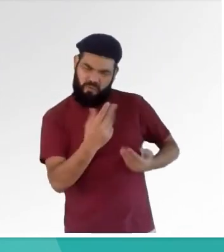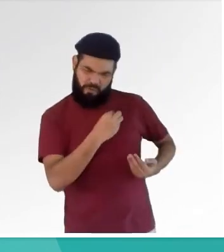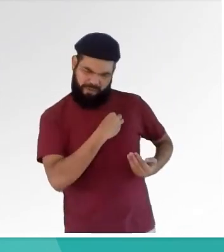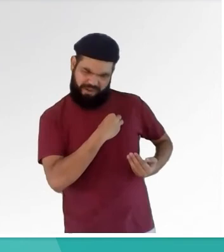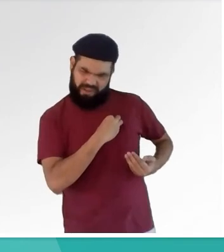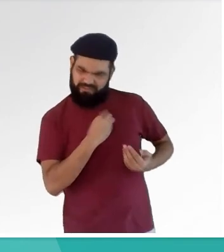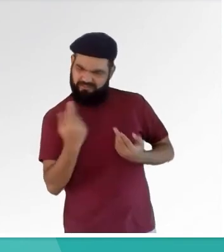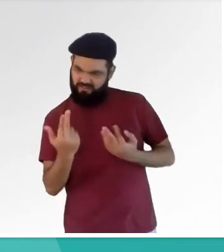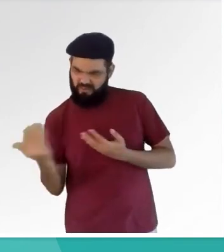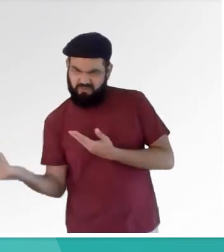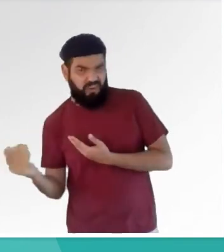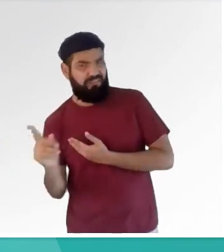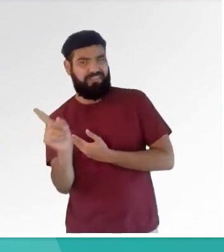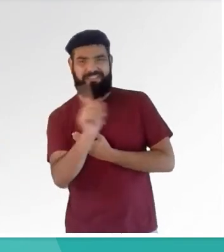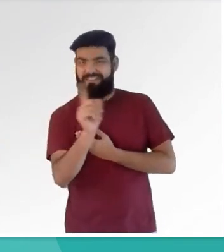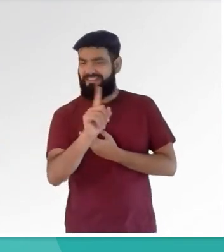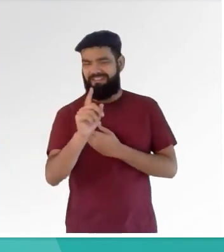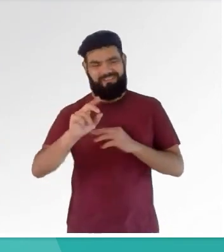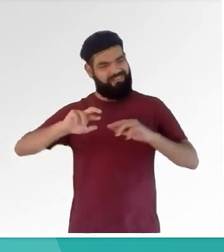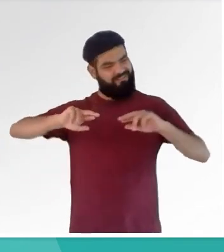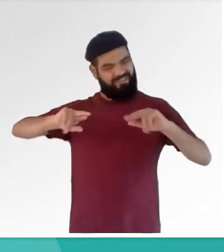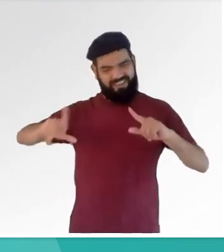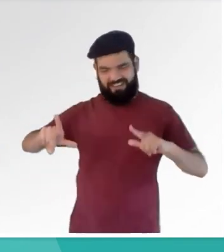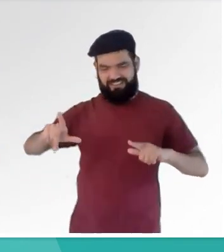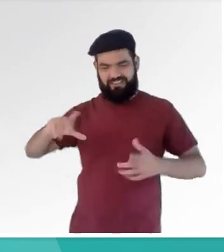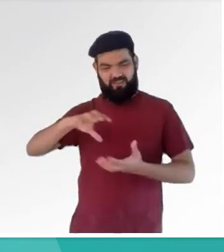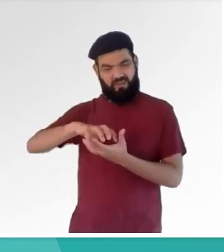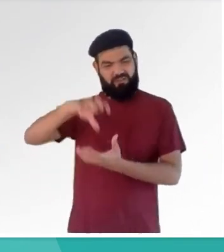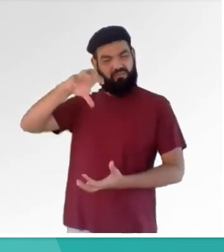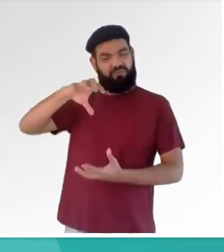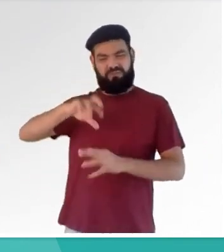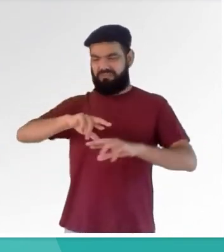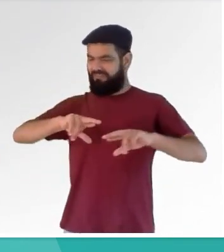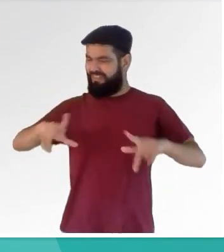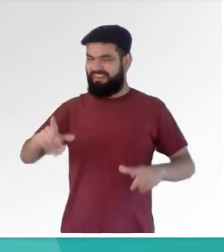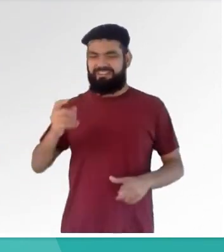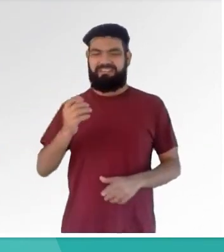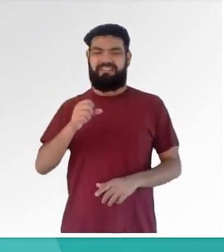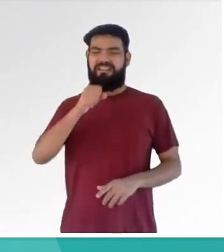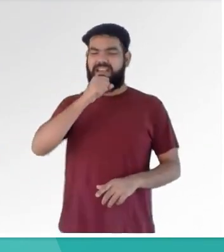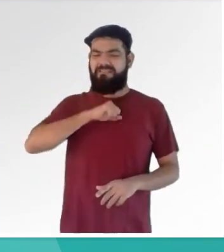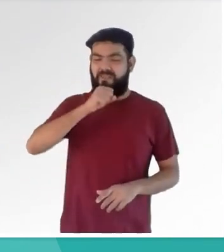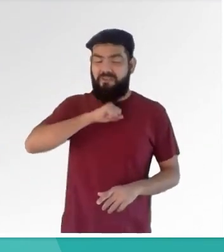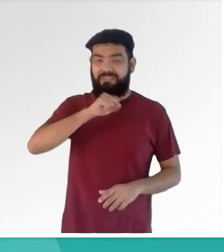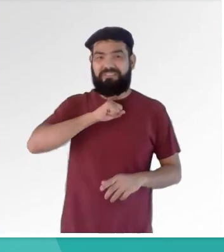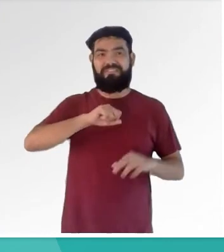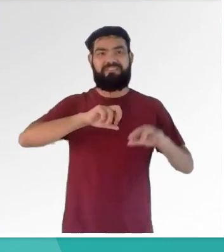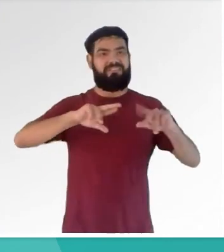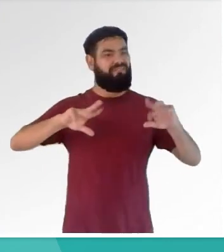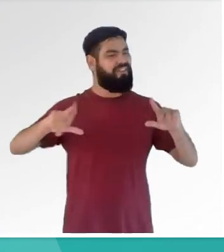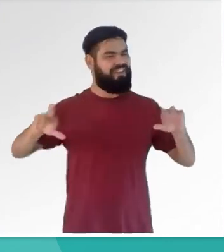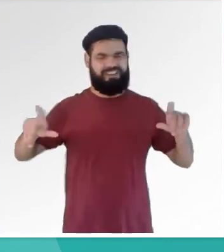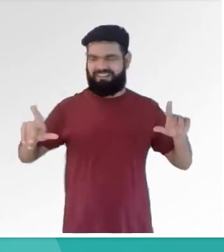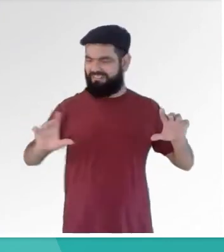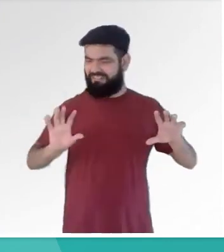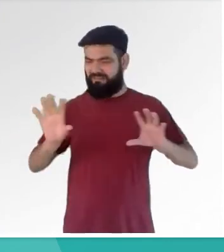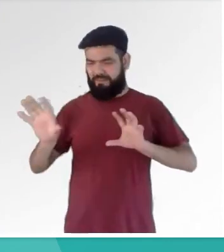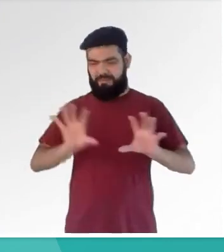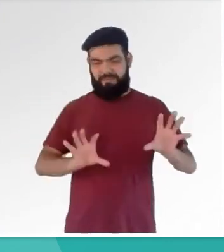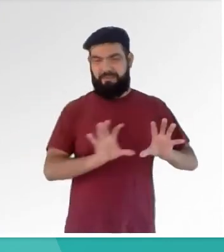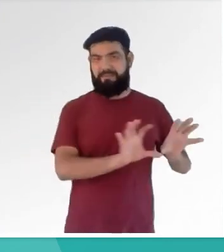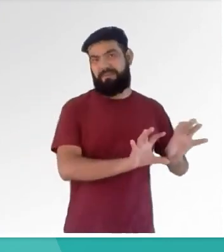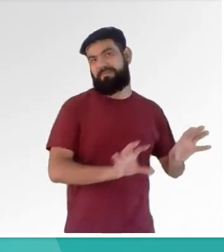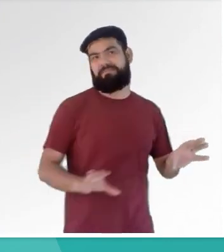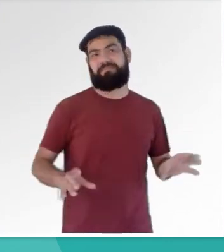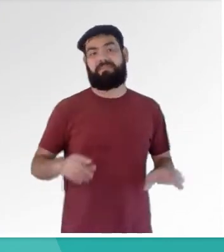pecado de um adulto, que não é o mesmo pecado de um idoso. Então, nossos defeitos estão todos colocados. Nós temos que